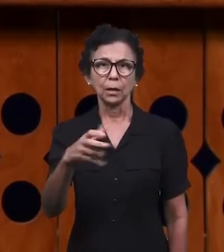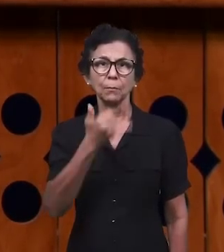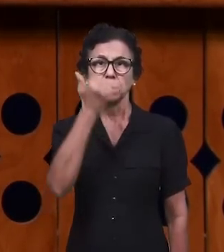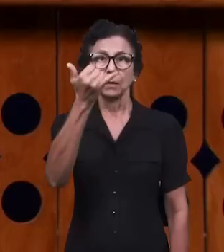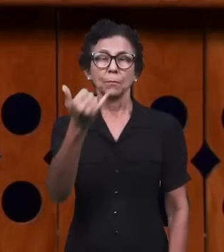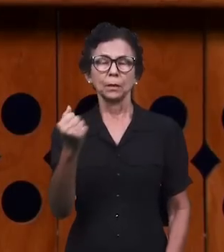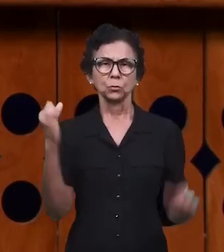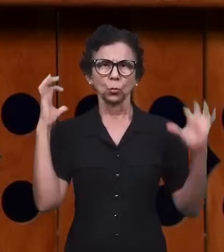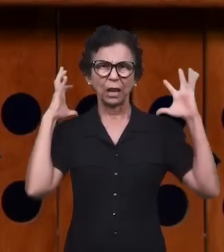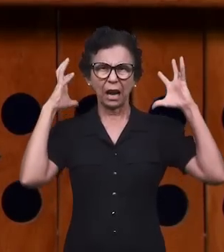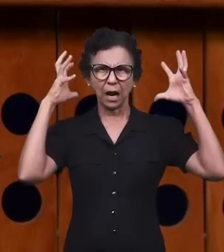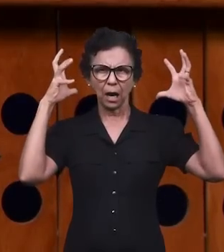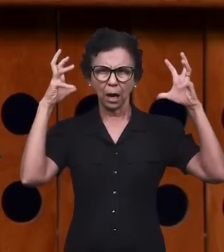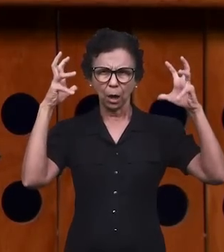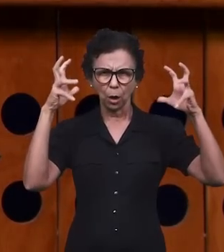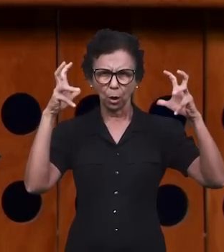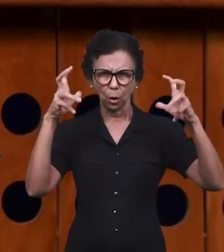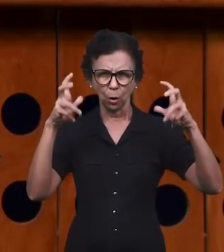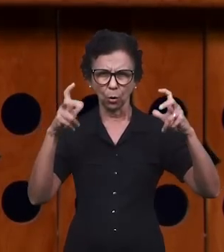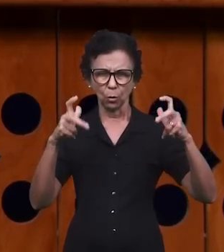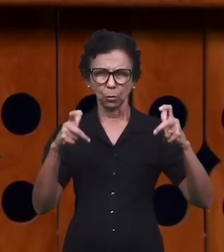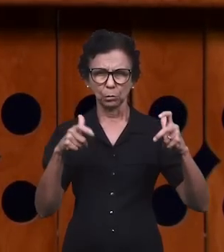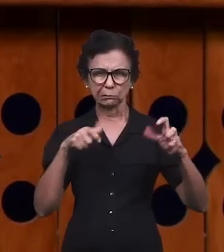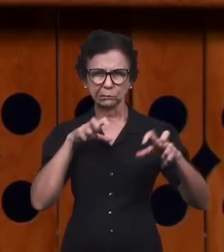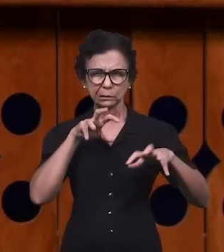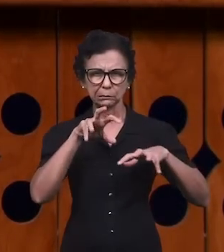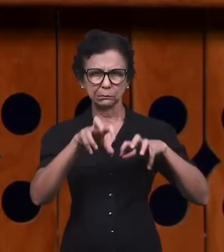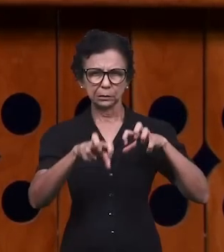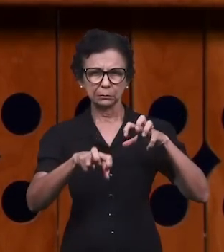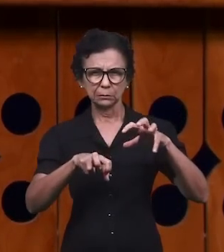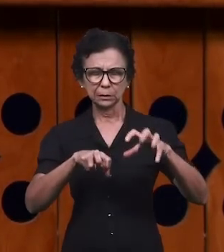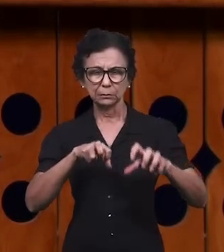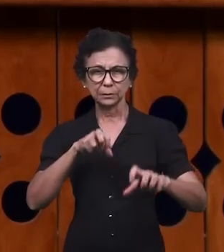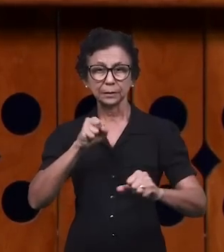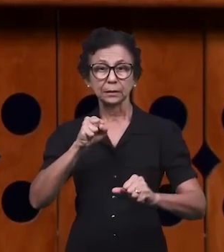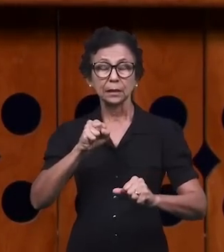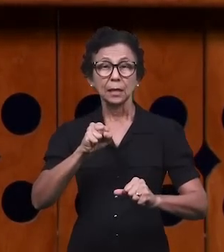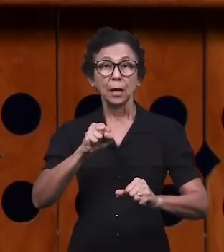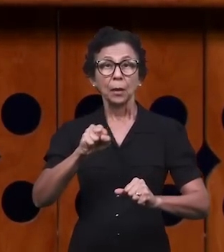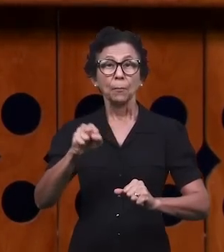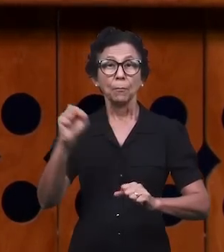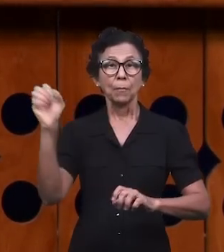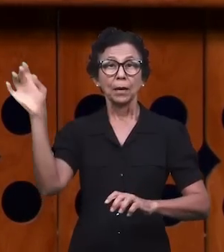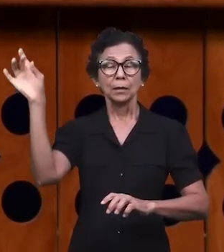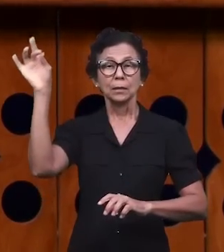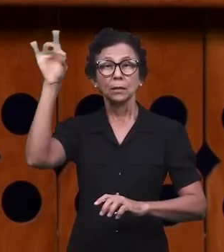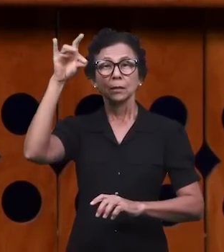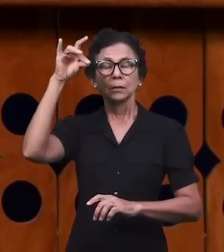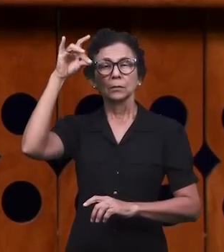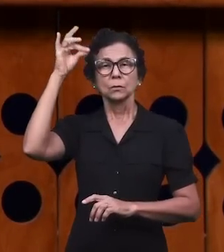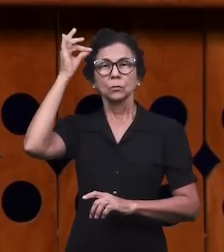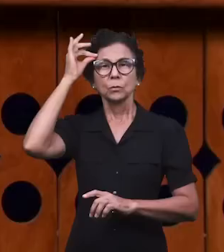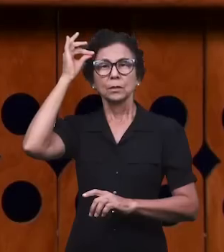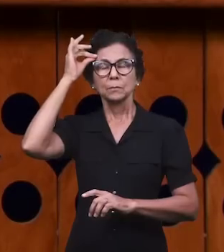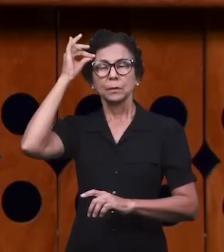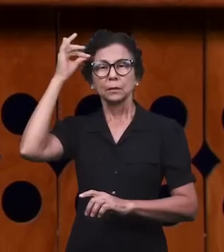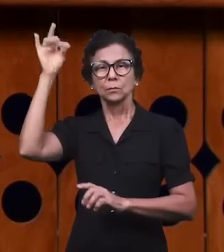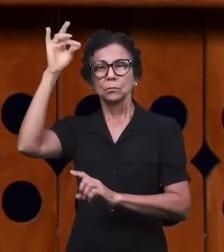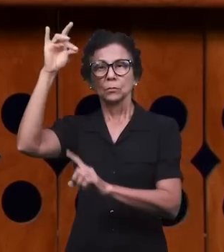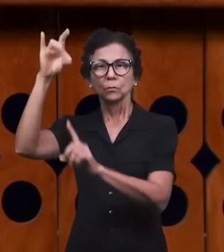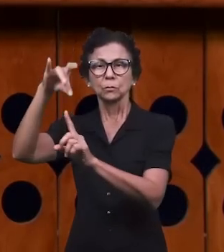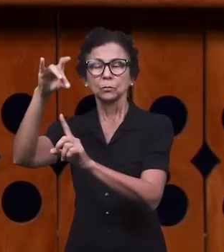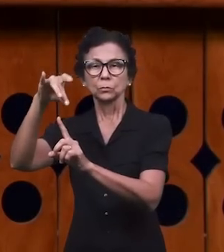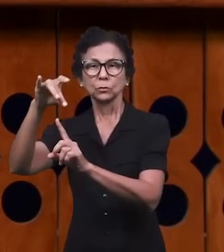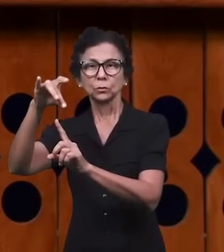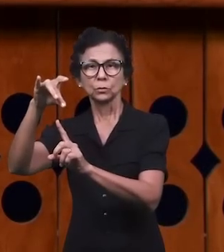que o Espírito de Deus o tomou naquela hora e ele com um golpe só, ele matou aquele